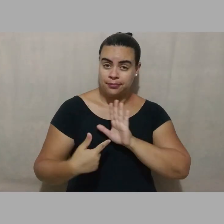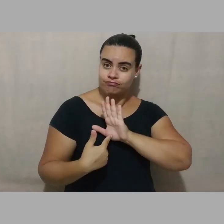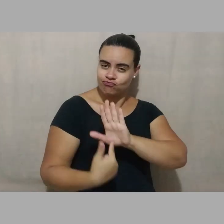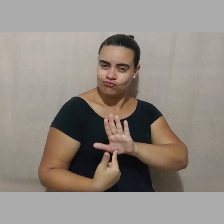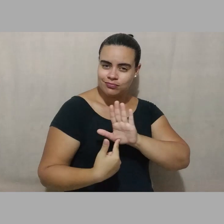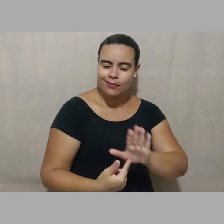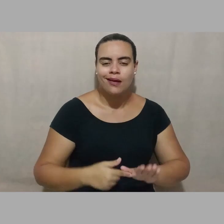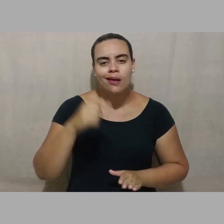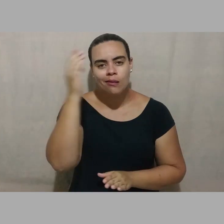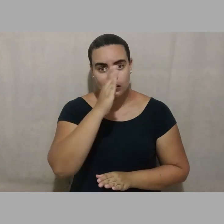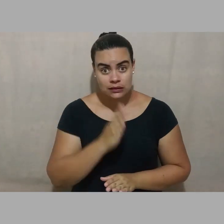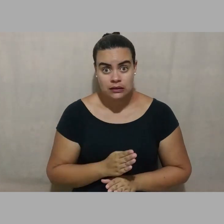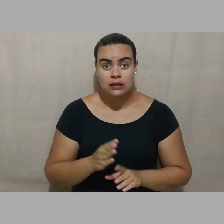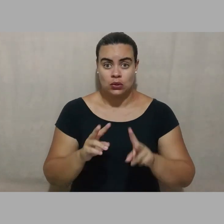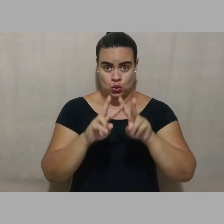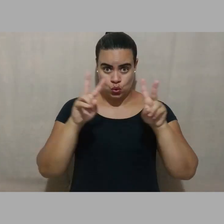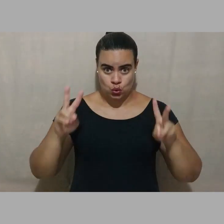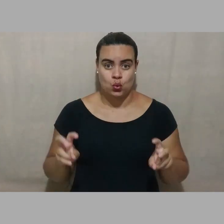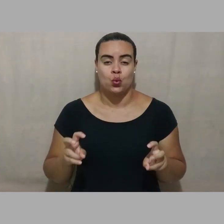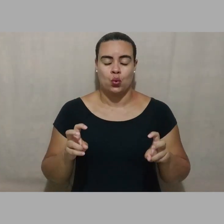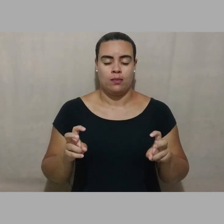primeiras encenações brasileiras